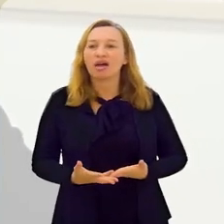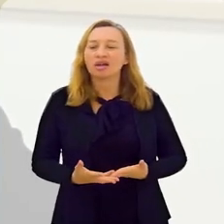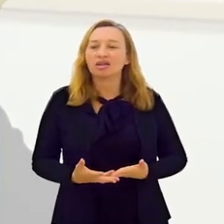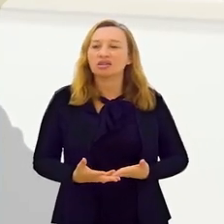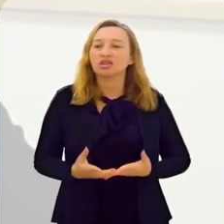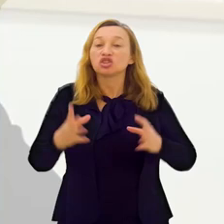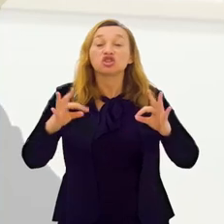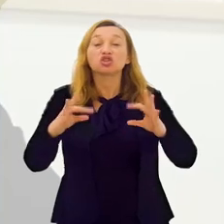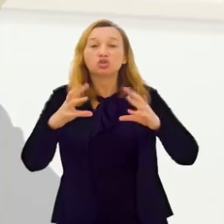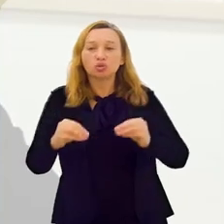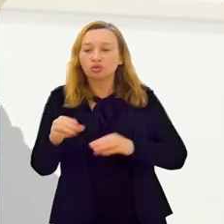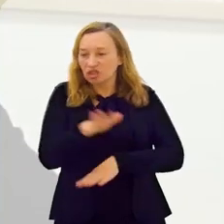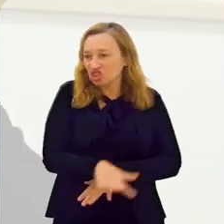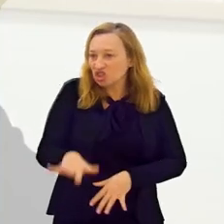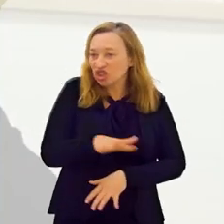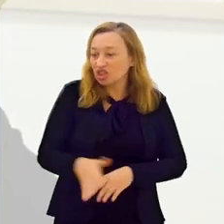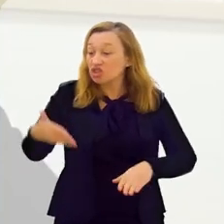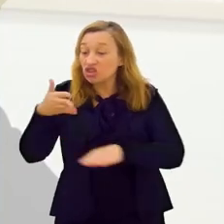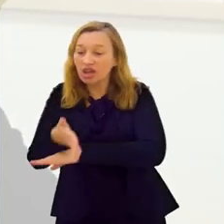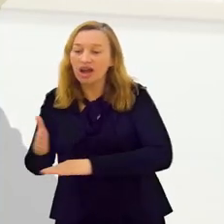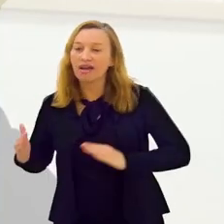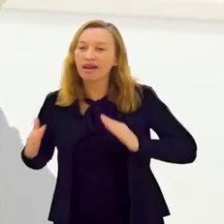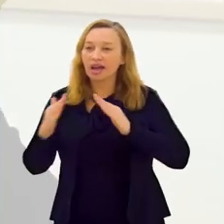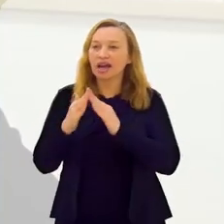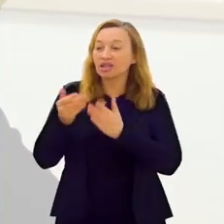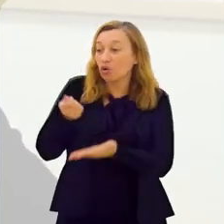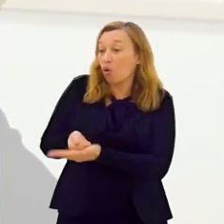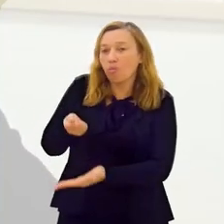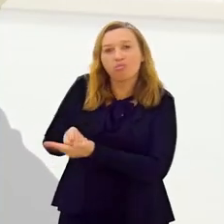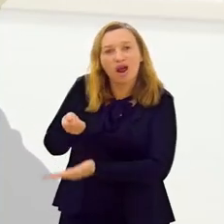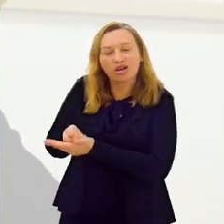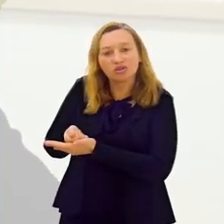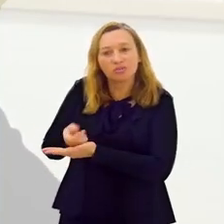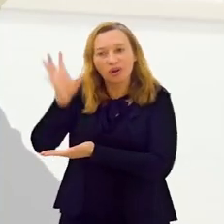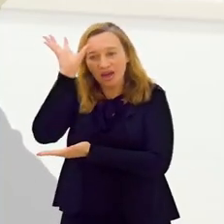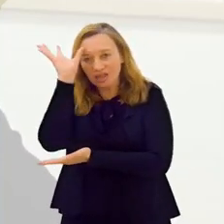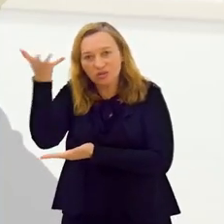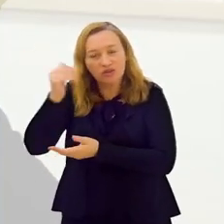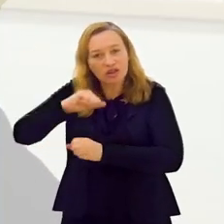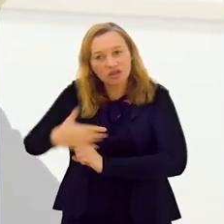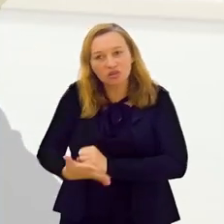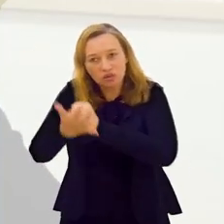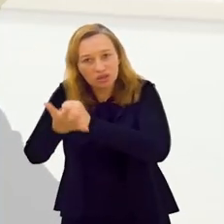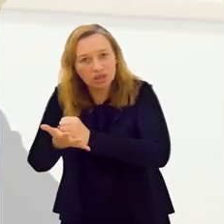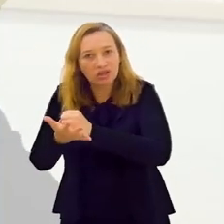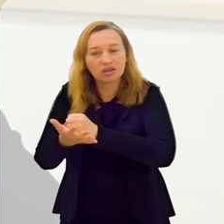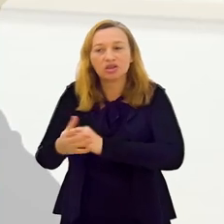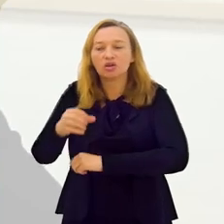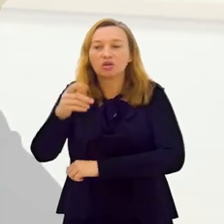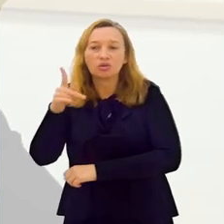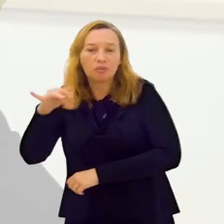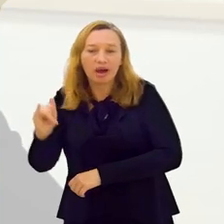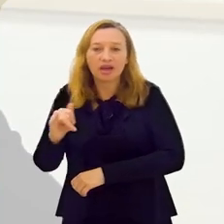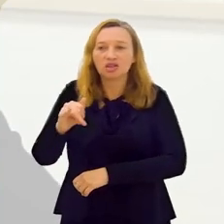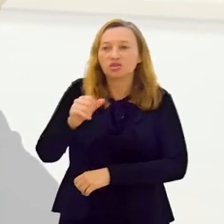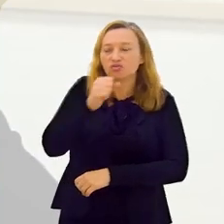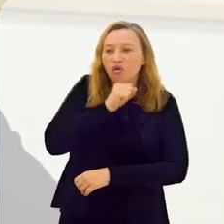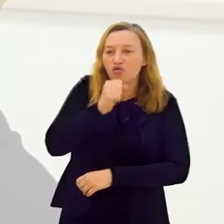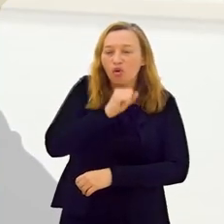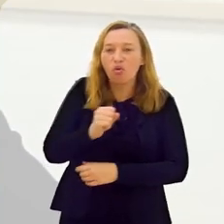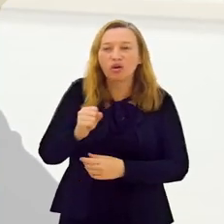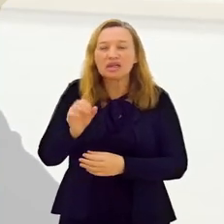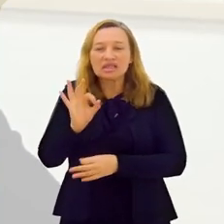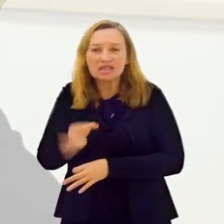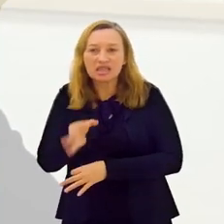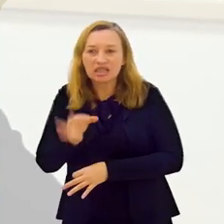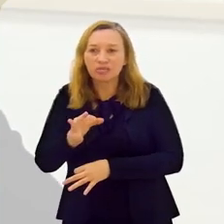imaginou se praticamente todas as crianças chegassem em casa cobrando soluções sustentáveis dos pais e